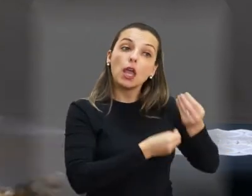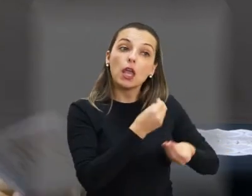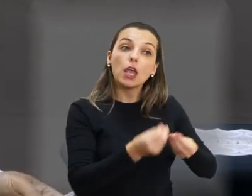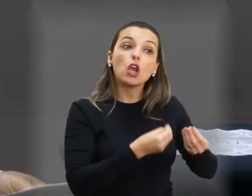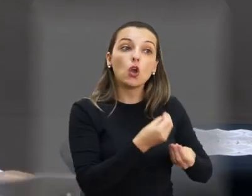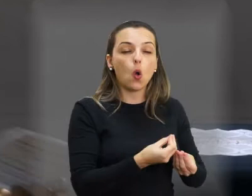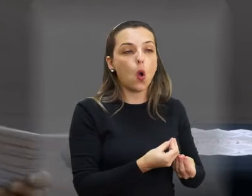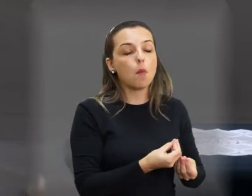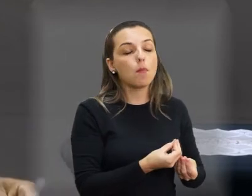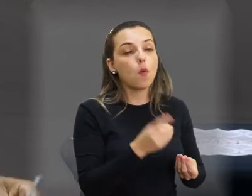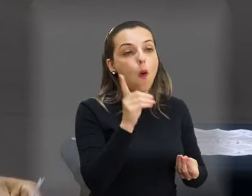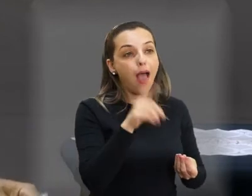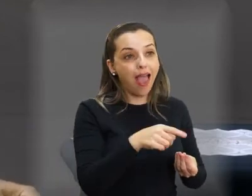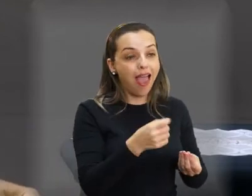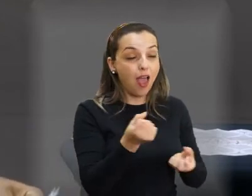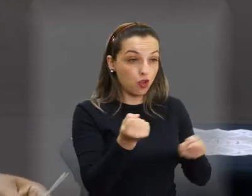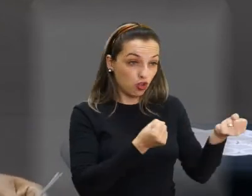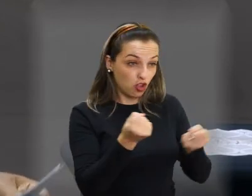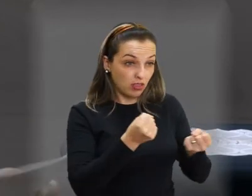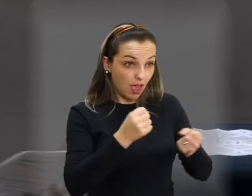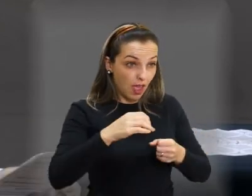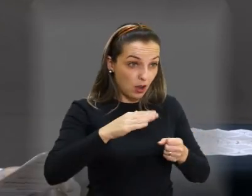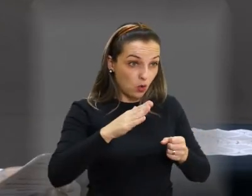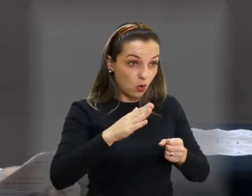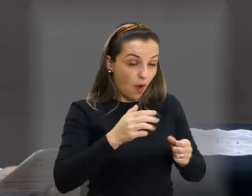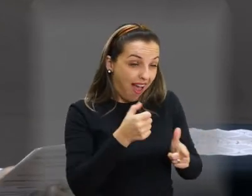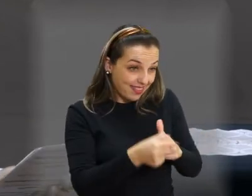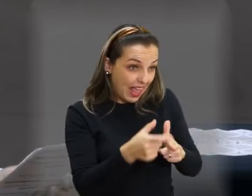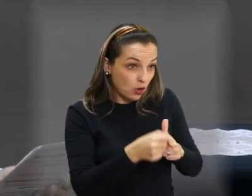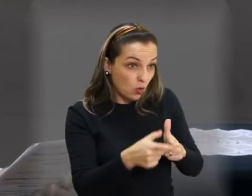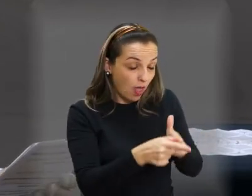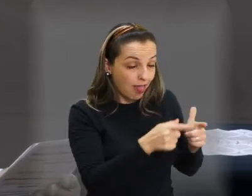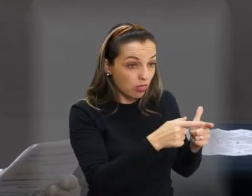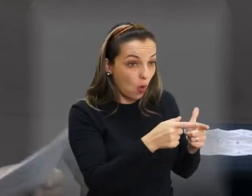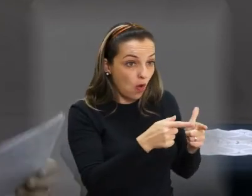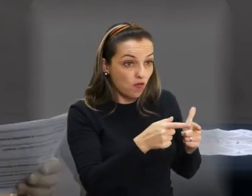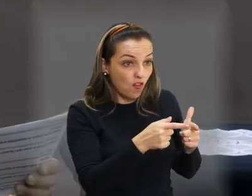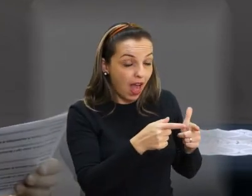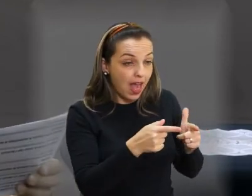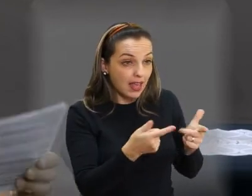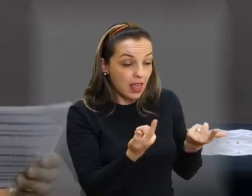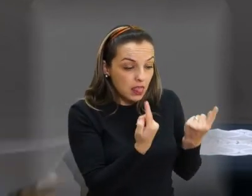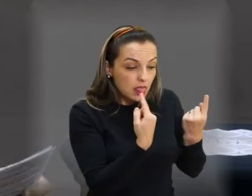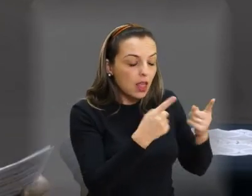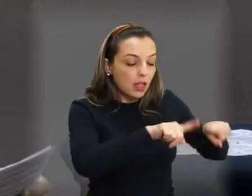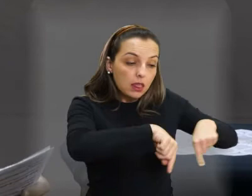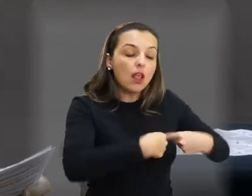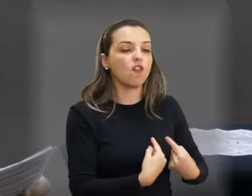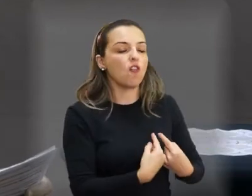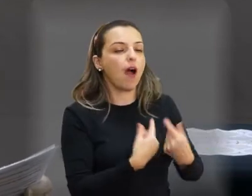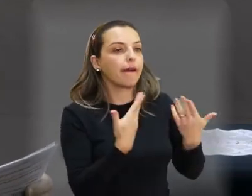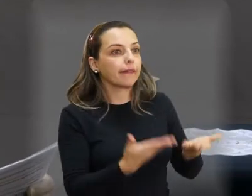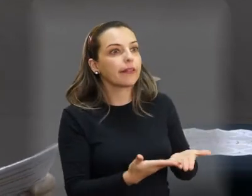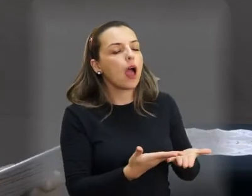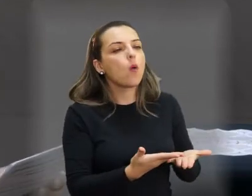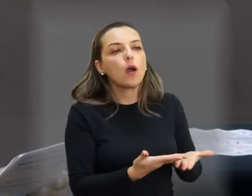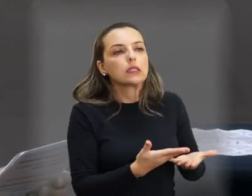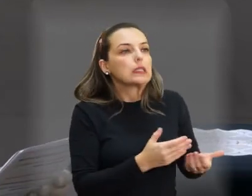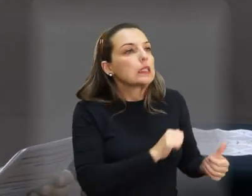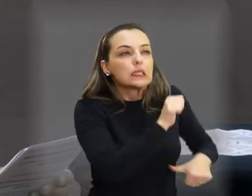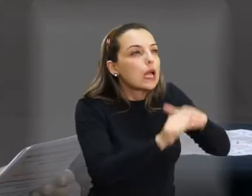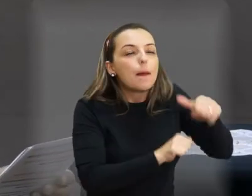será devolvido da frota de veículos locados pela Prefeitura. Essa mudança de modelo, essa mudança de cultura,